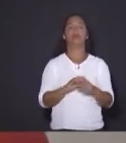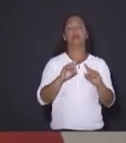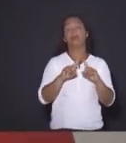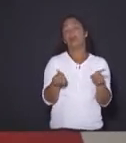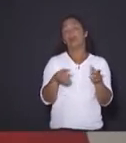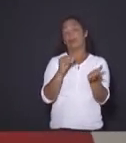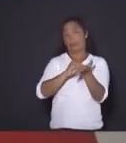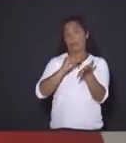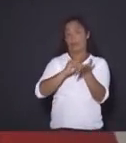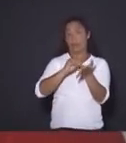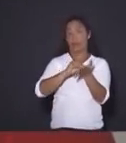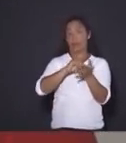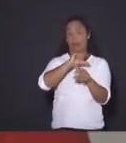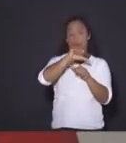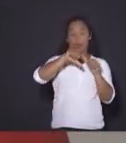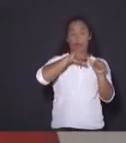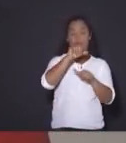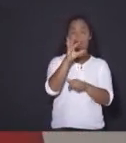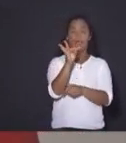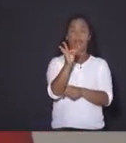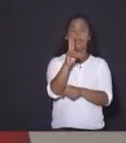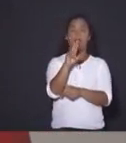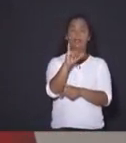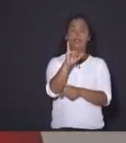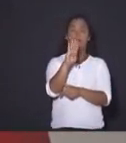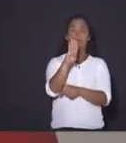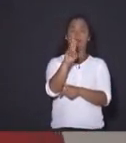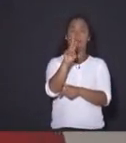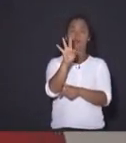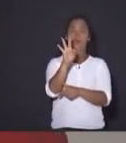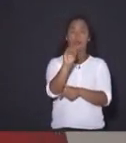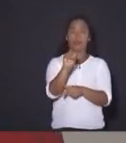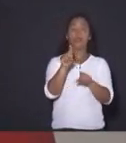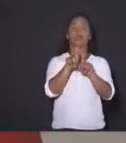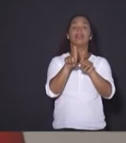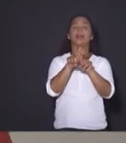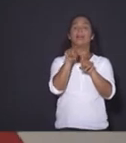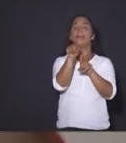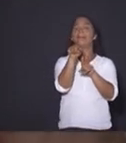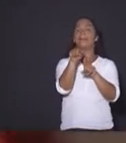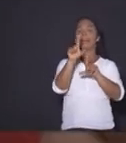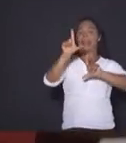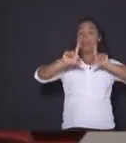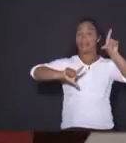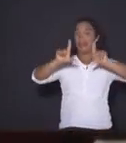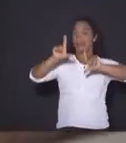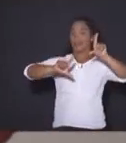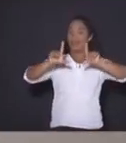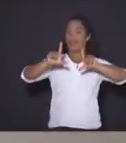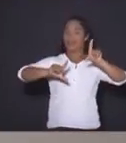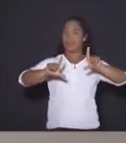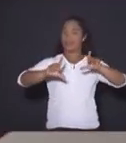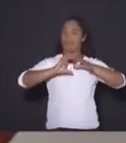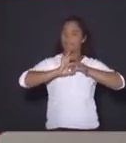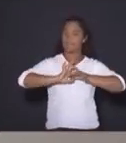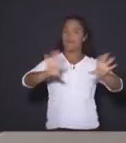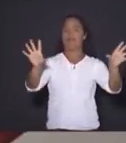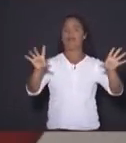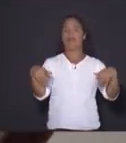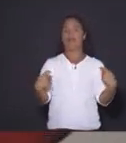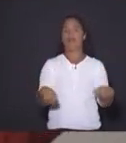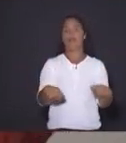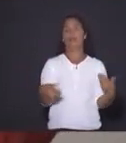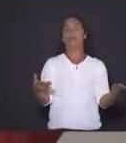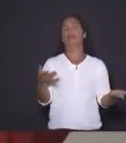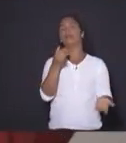a reforma tributária e nós temos que democratizar a mídia por exemplo qual é a principal empresa de